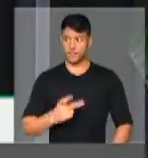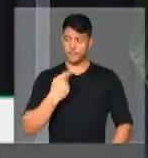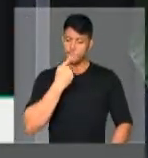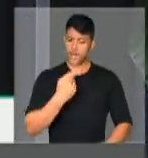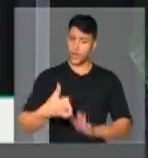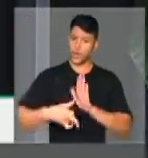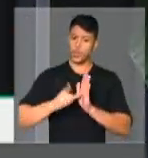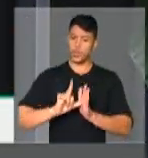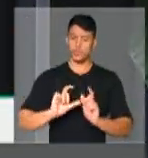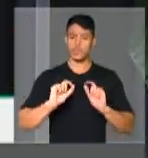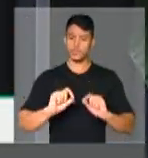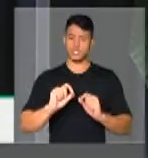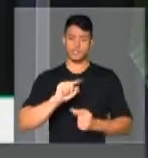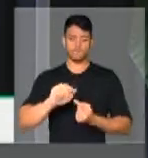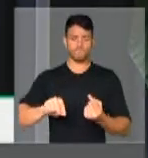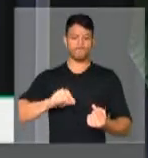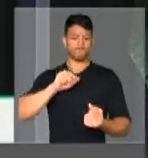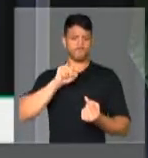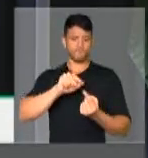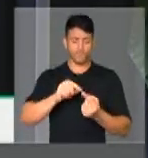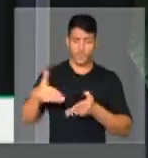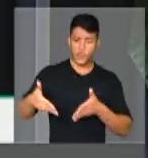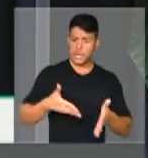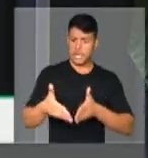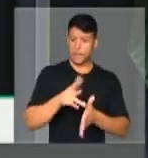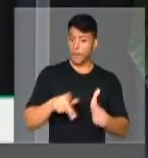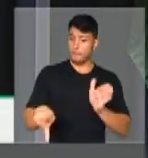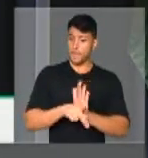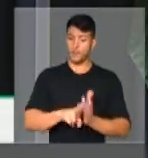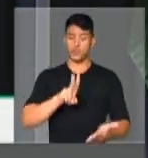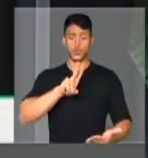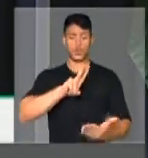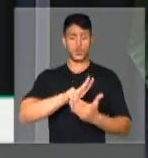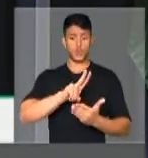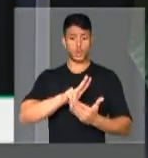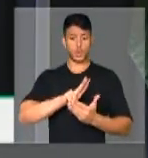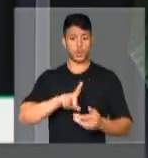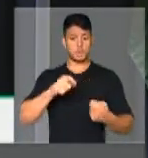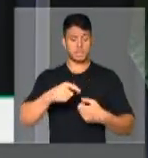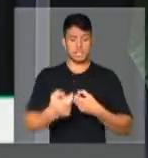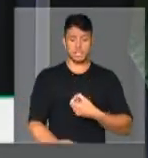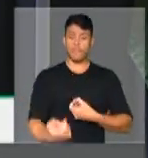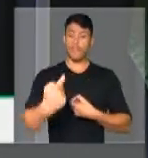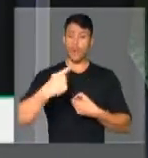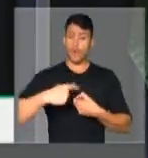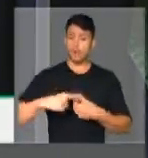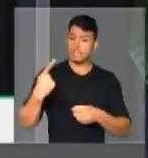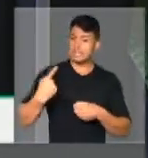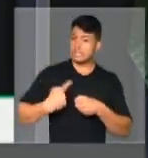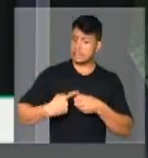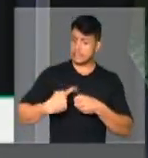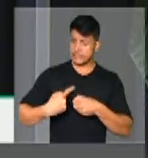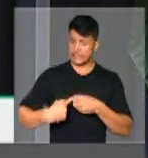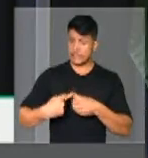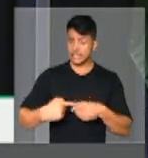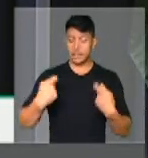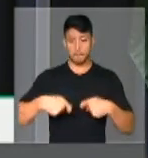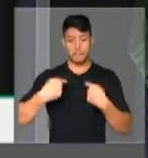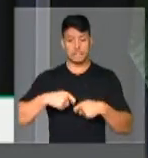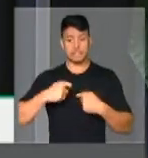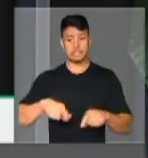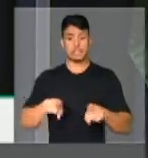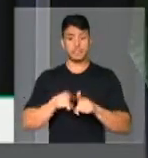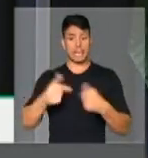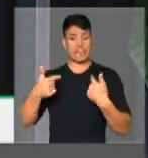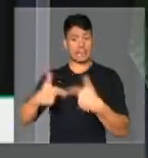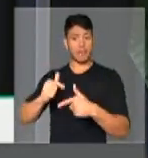disse que o caminho dos índios é a civilização, inclusive a partir do seu alistamento